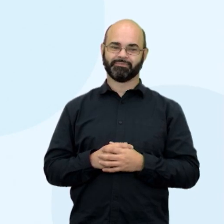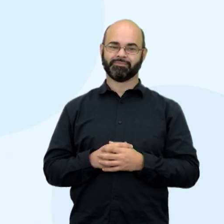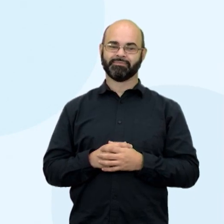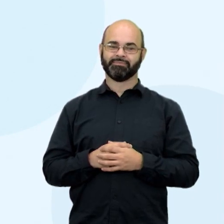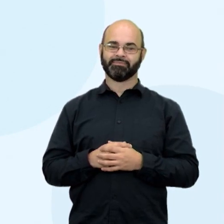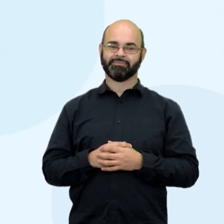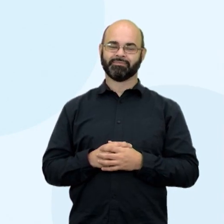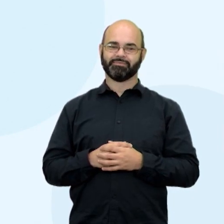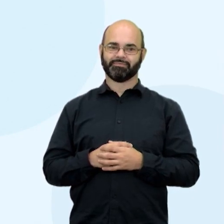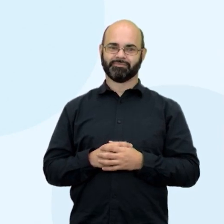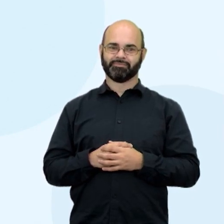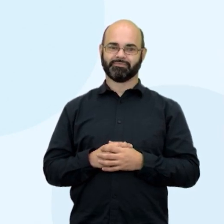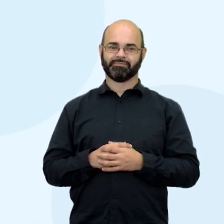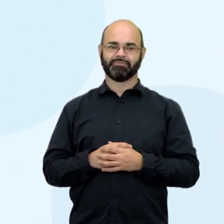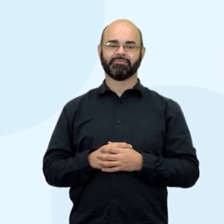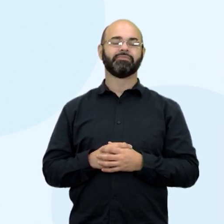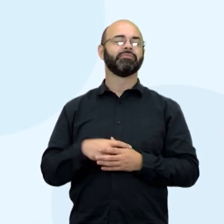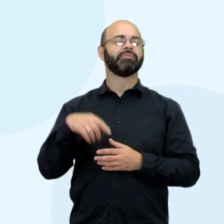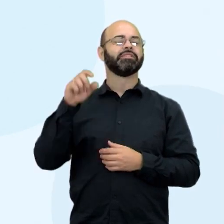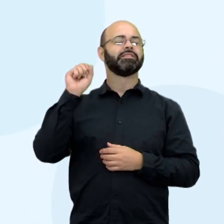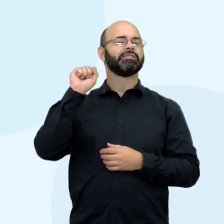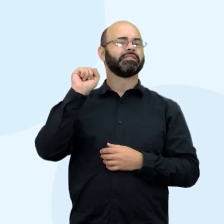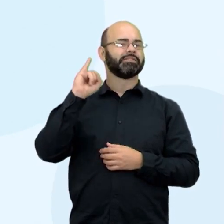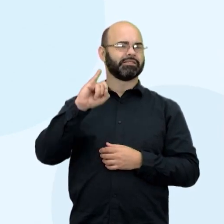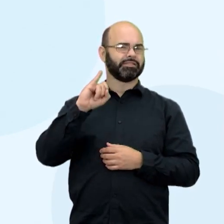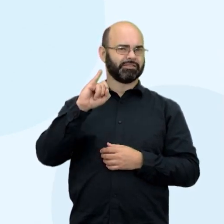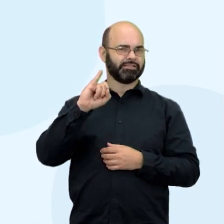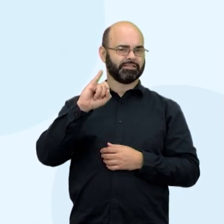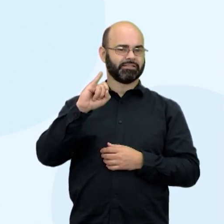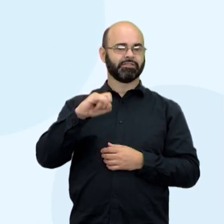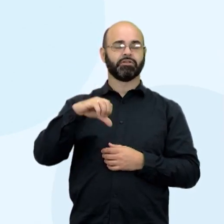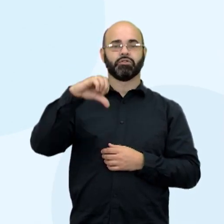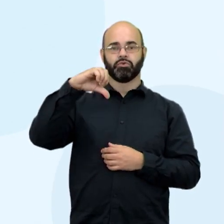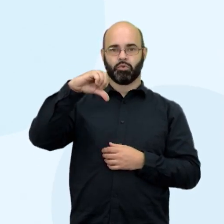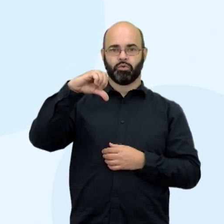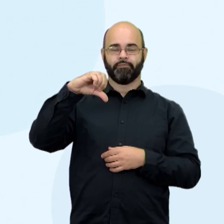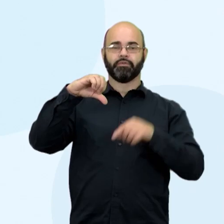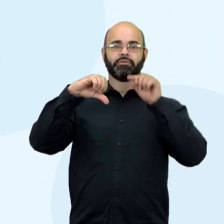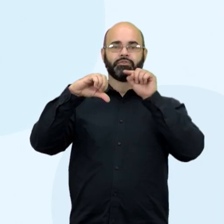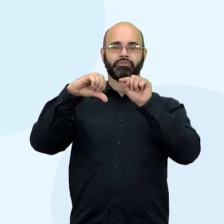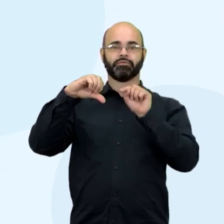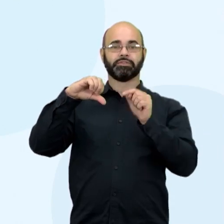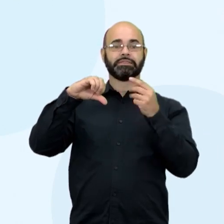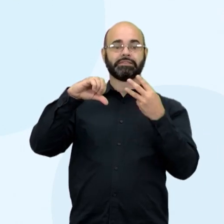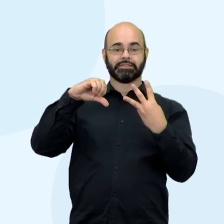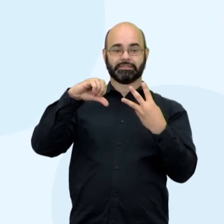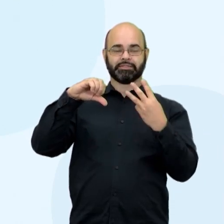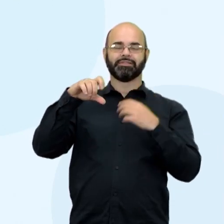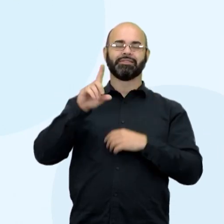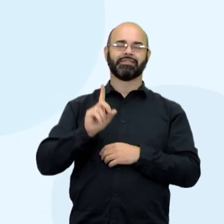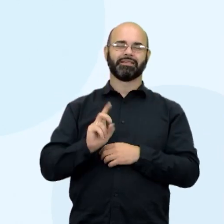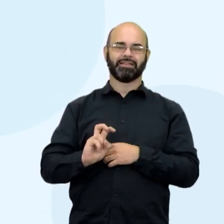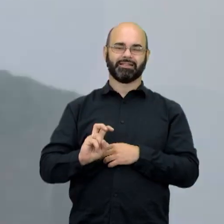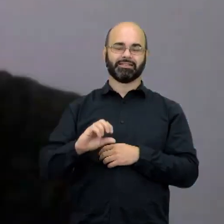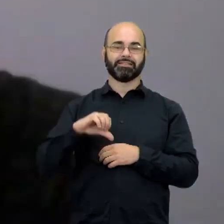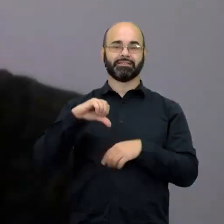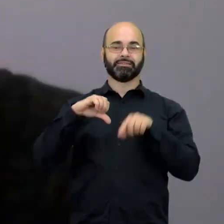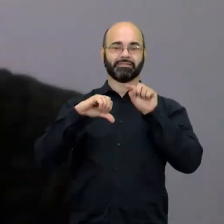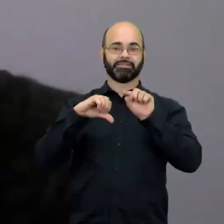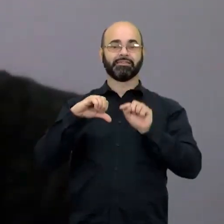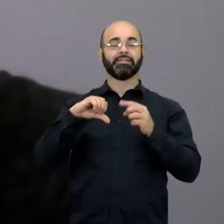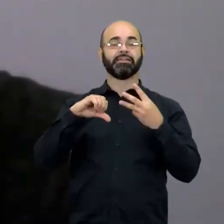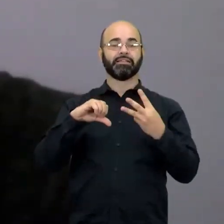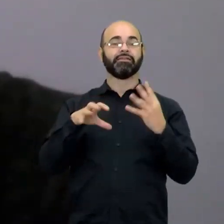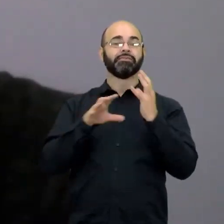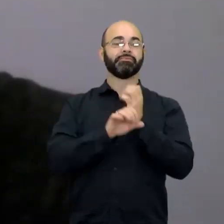Olha lá, se eu dividir o 9 por 3... E o 15 por 3, eu vou ter